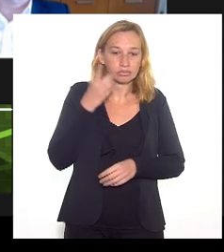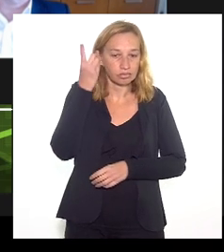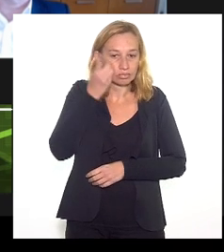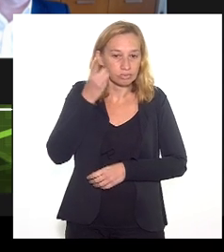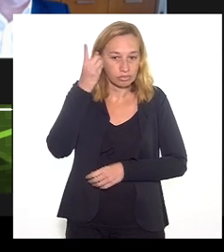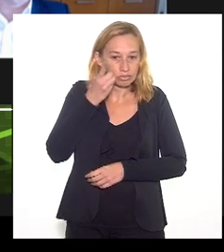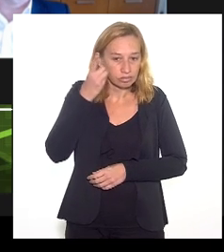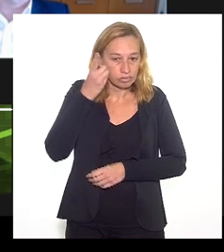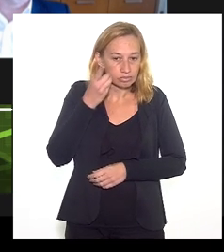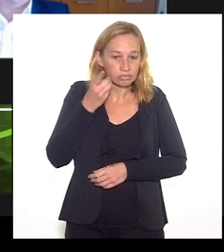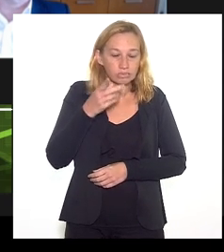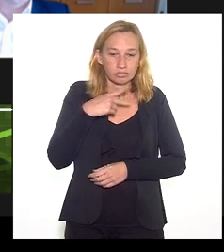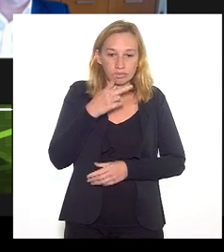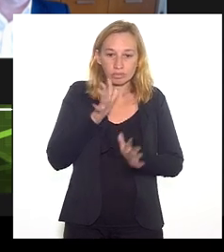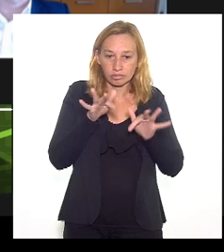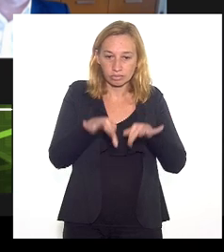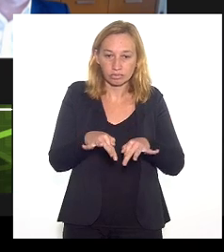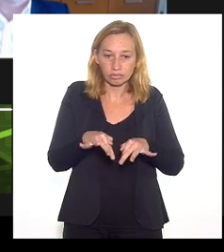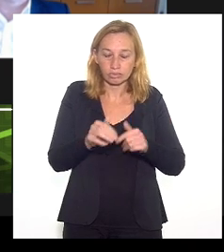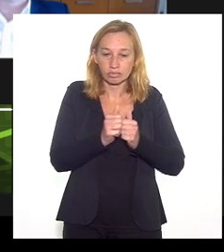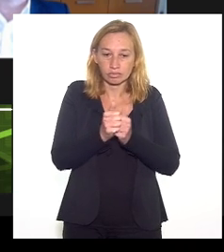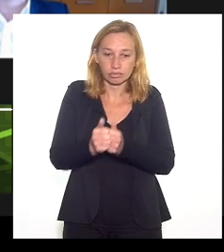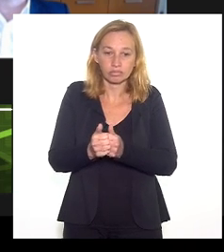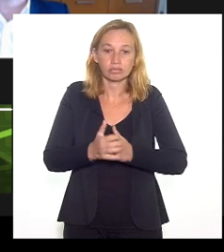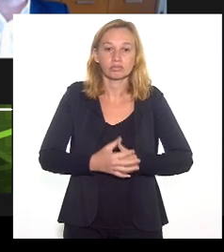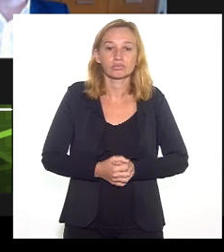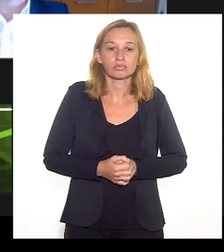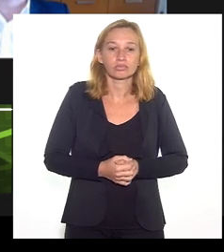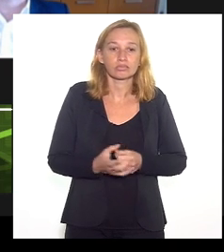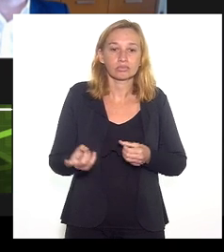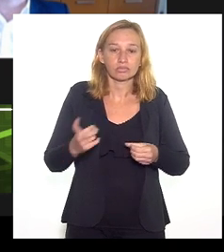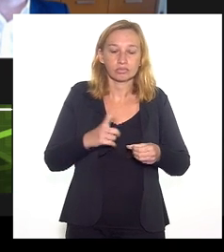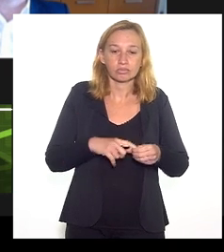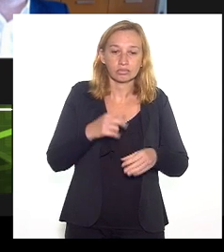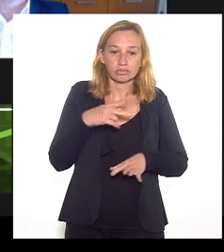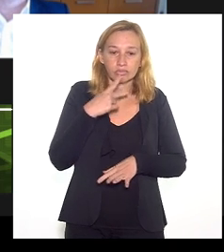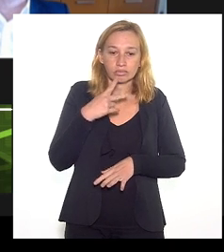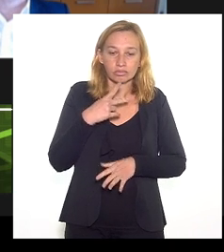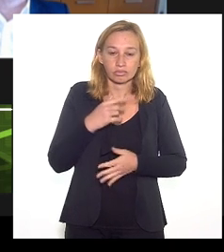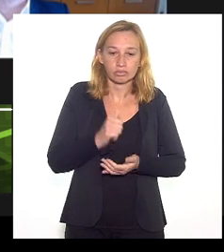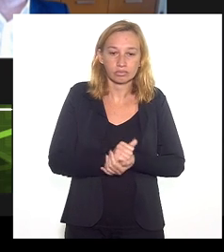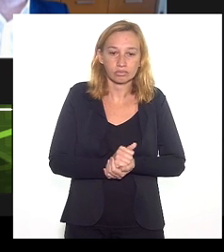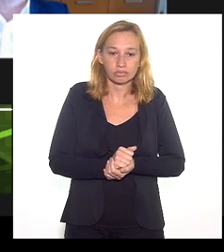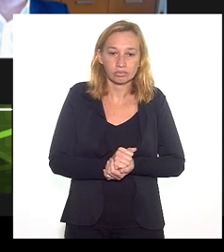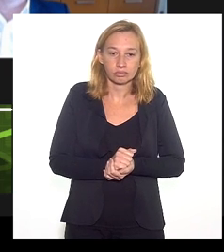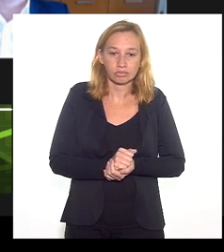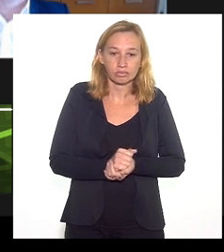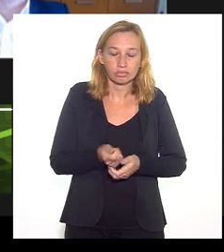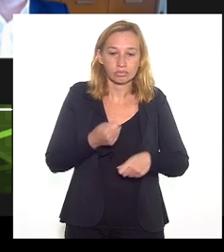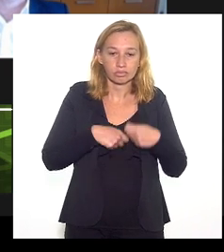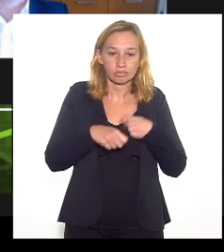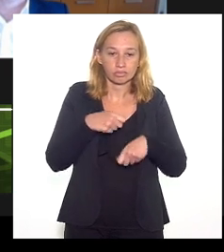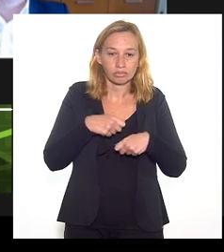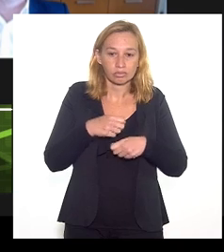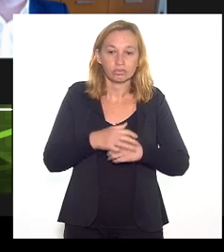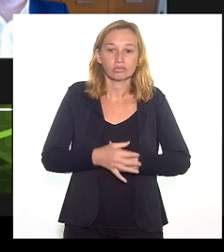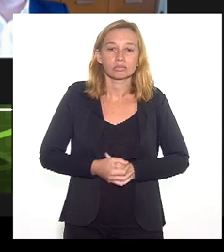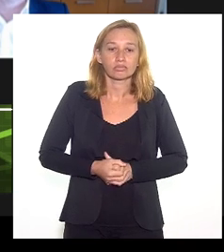para fazer as observações finais tentar os encaminhamentos e voltar a palavra para a administração